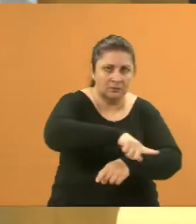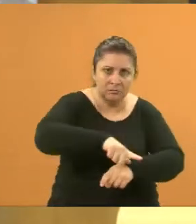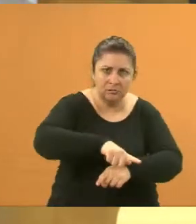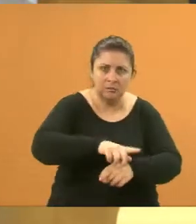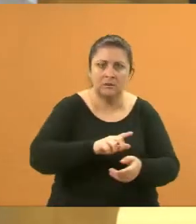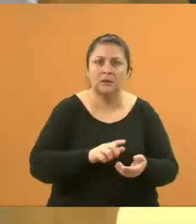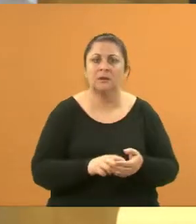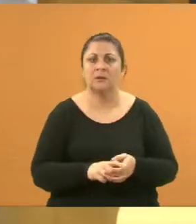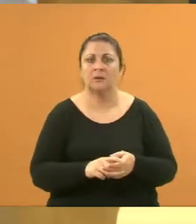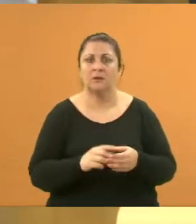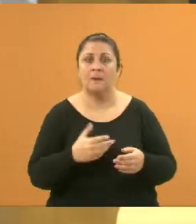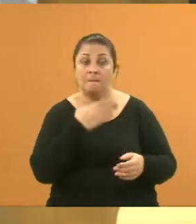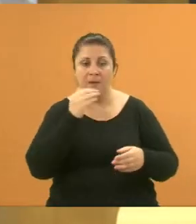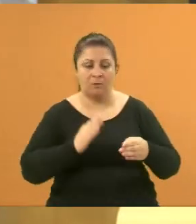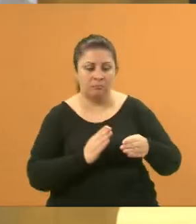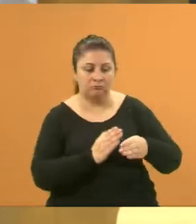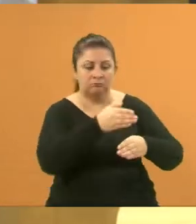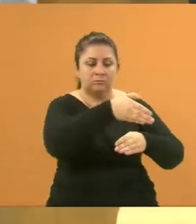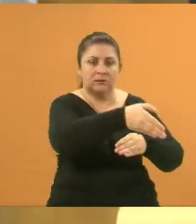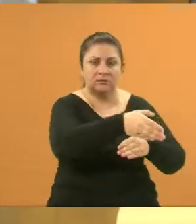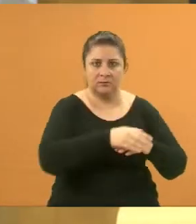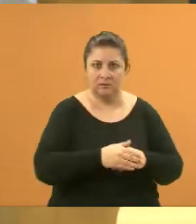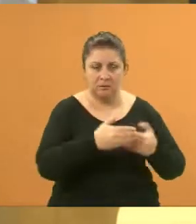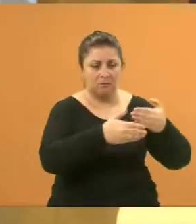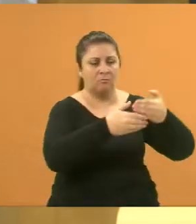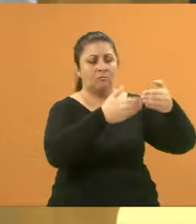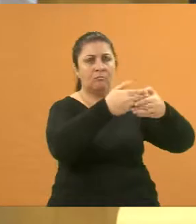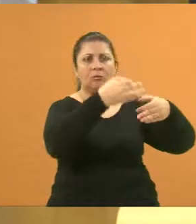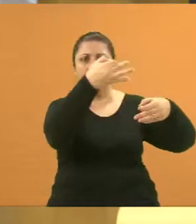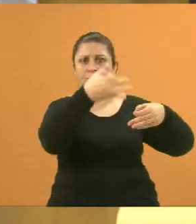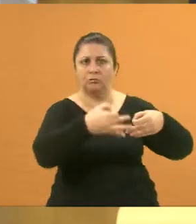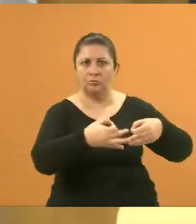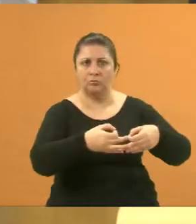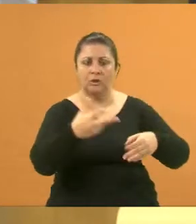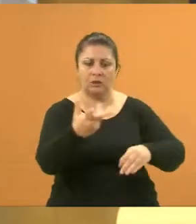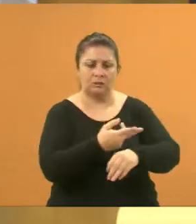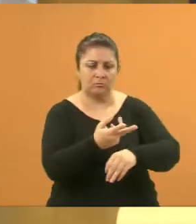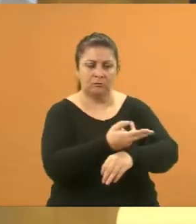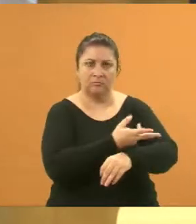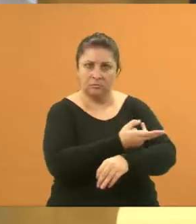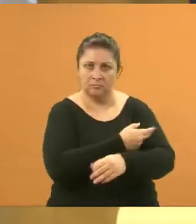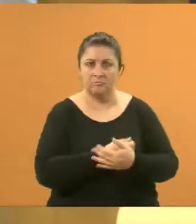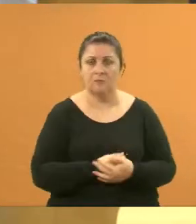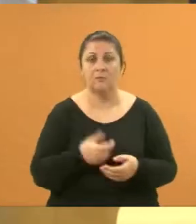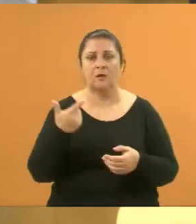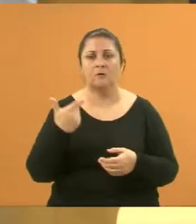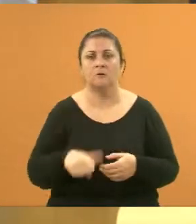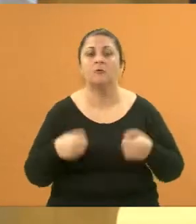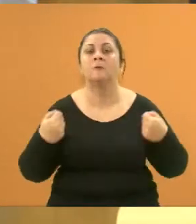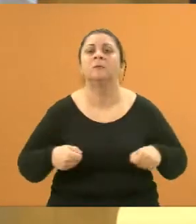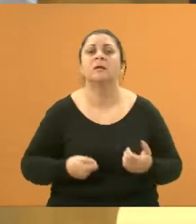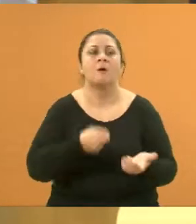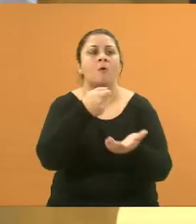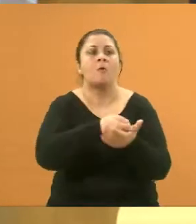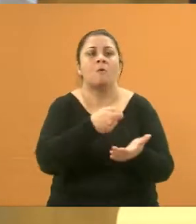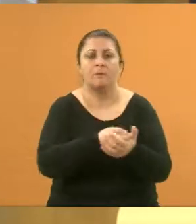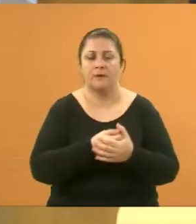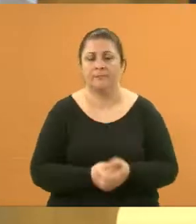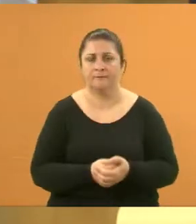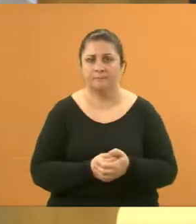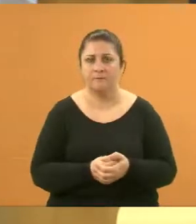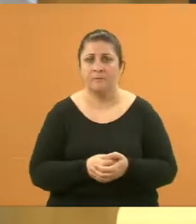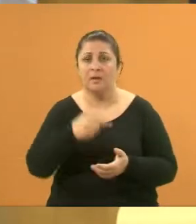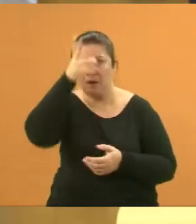melhorar a acessibilidade e tenham os muros feitos. E a capina fica aqui mais uma vez, eu acho que tem que cobrar, a prefeitura tem um